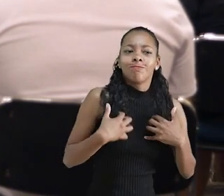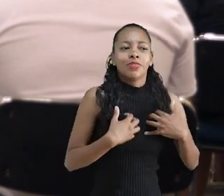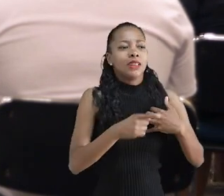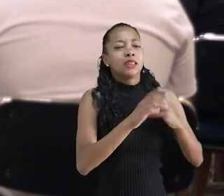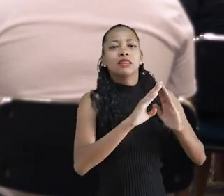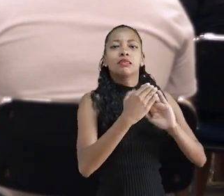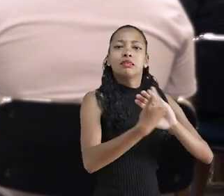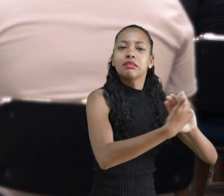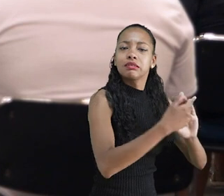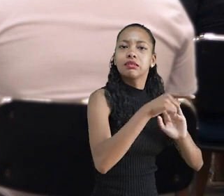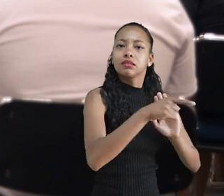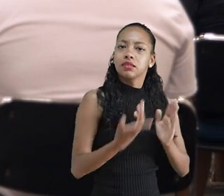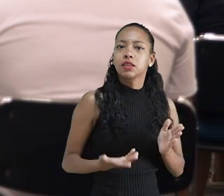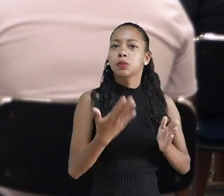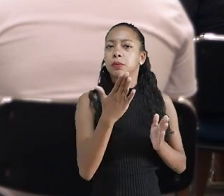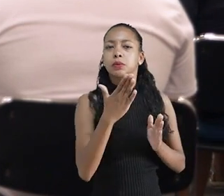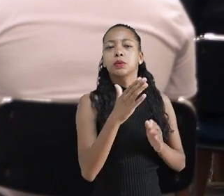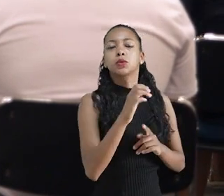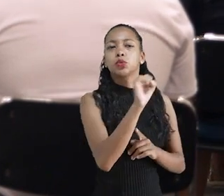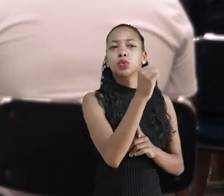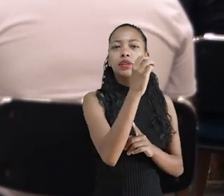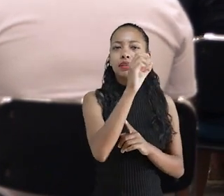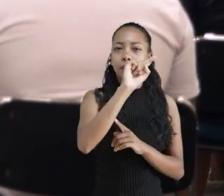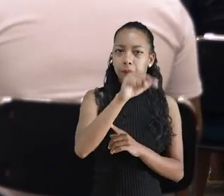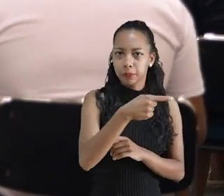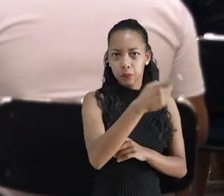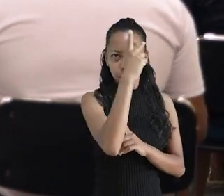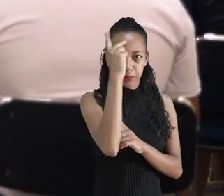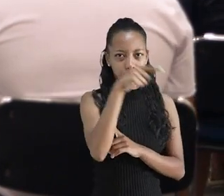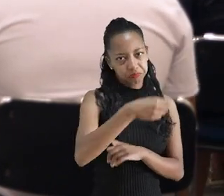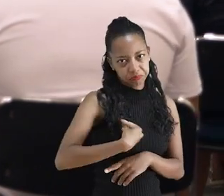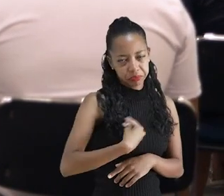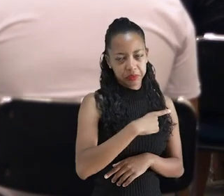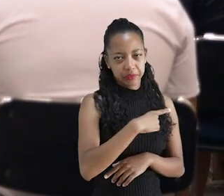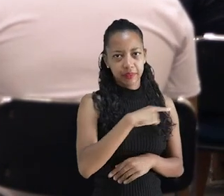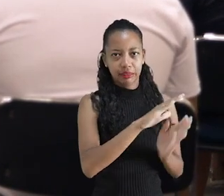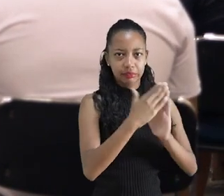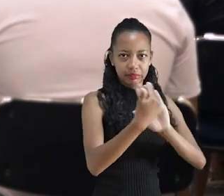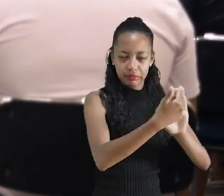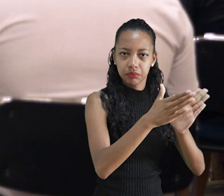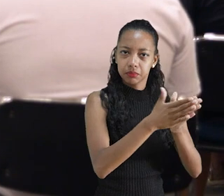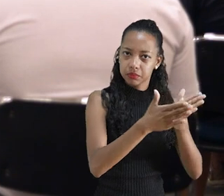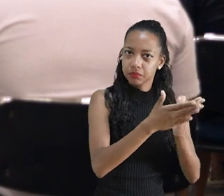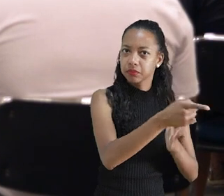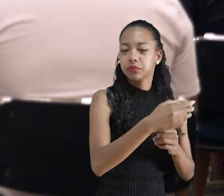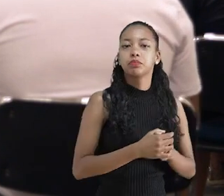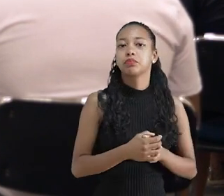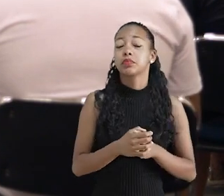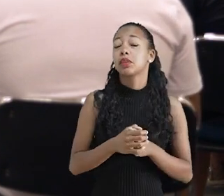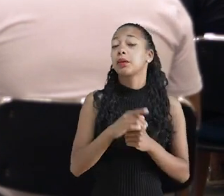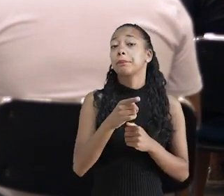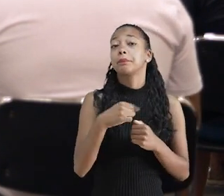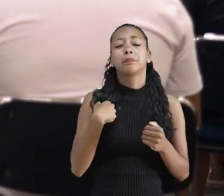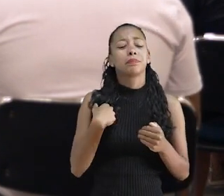é um bairro periférico que tem aproximadamente 80.000 habitantes e é um bairro eh que foi